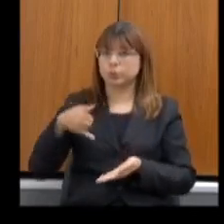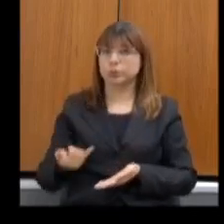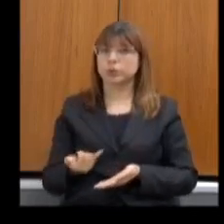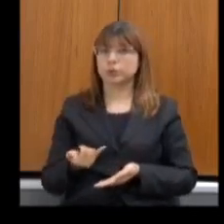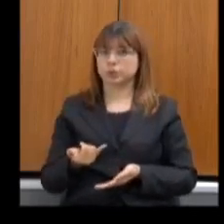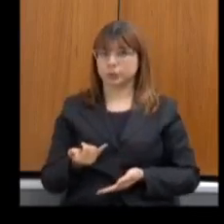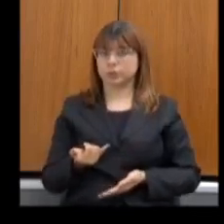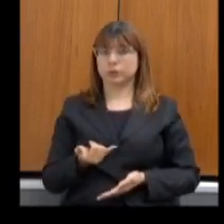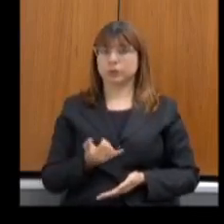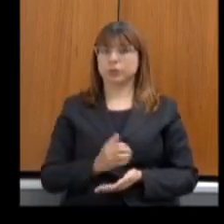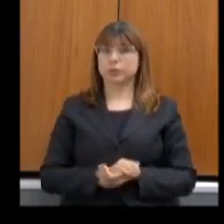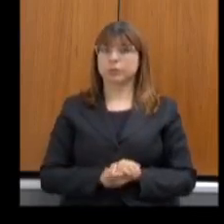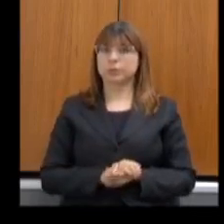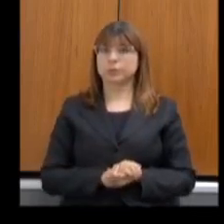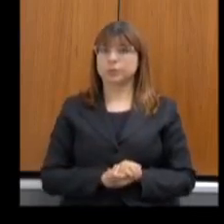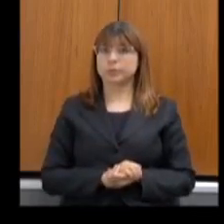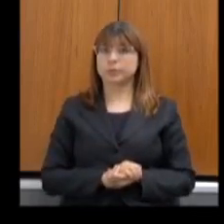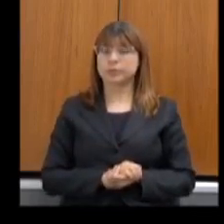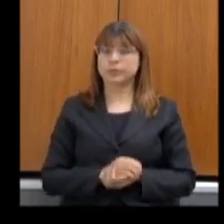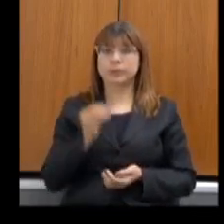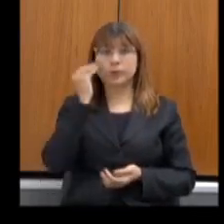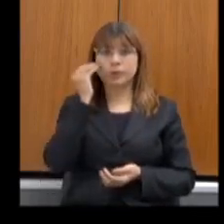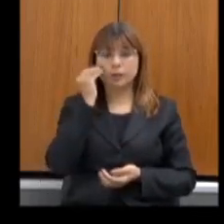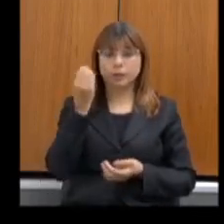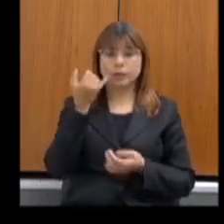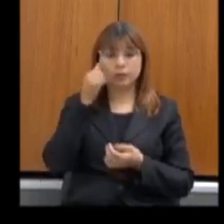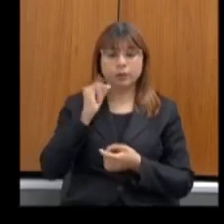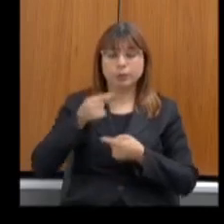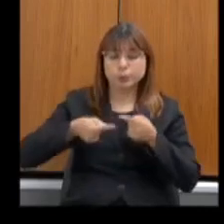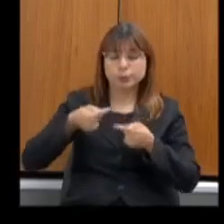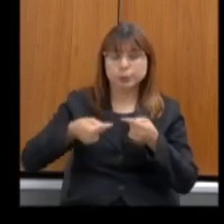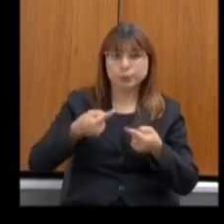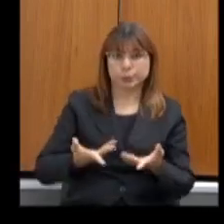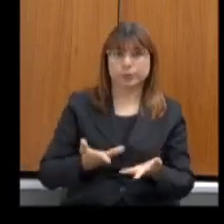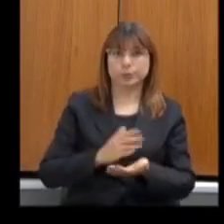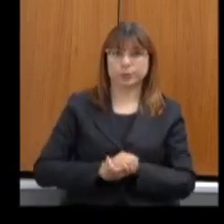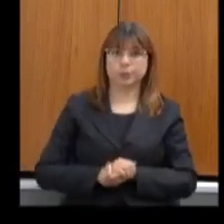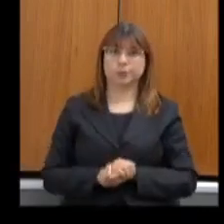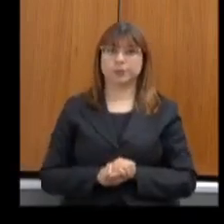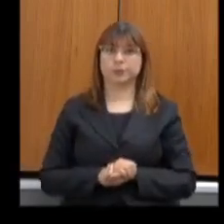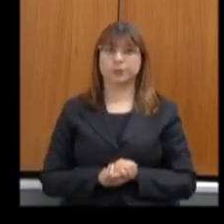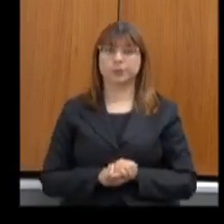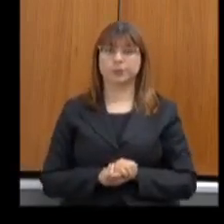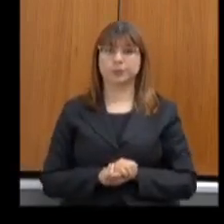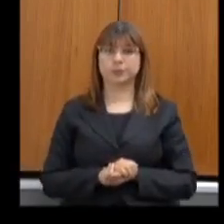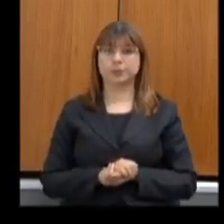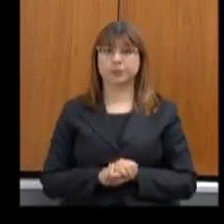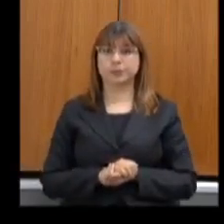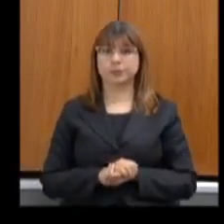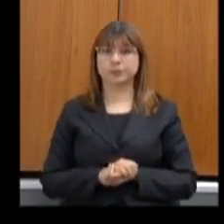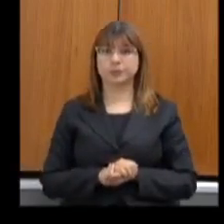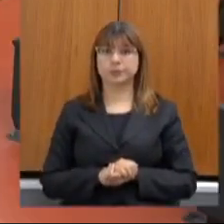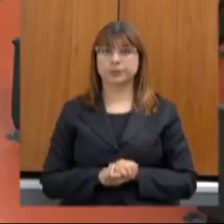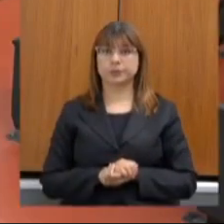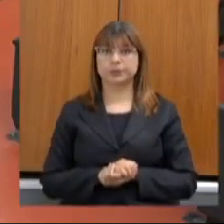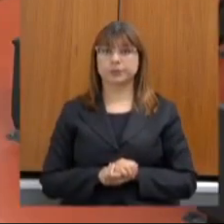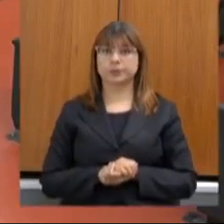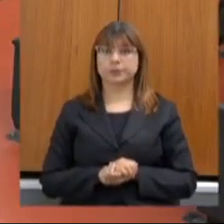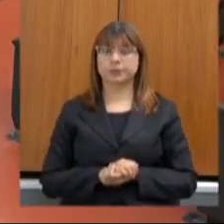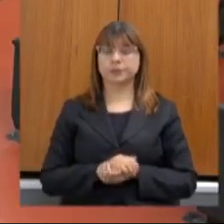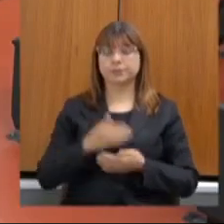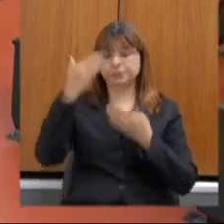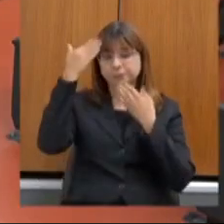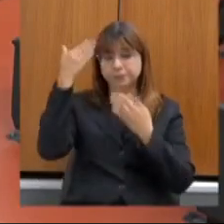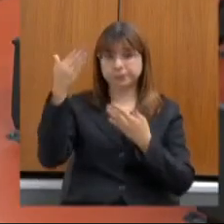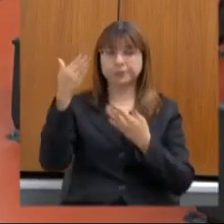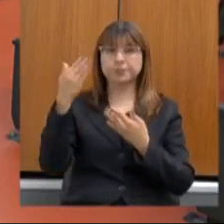des batizar essa decepção Por que tudo esteja possível E aí e